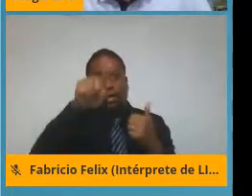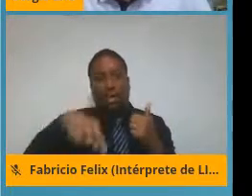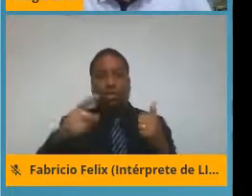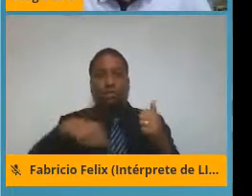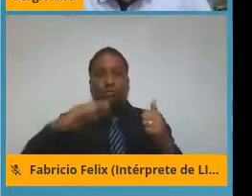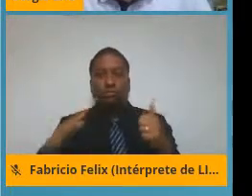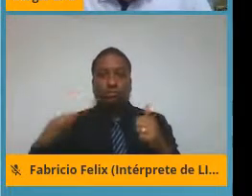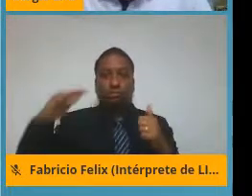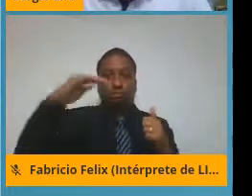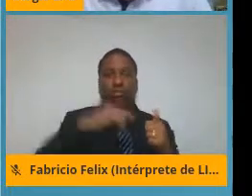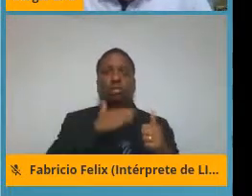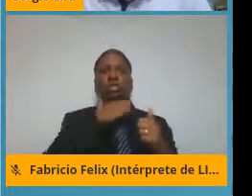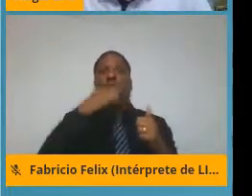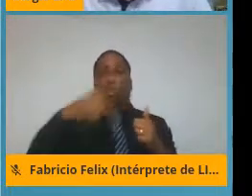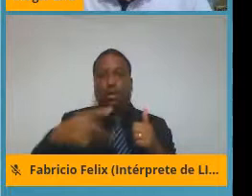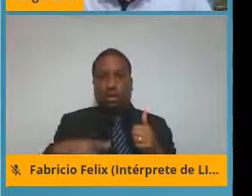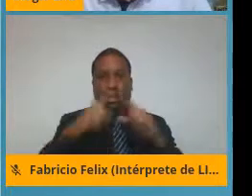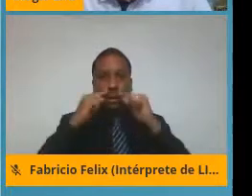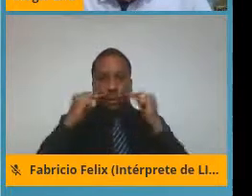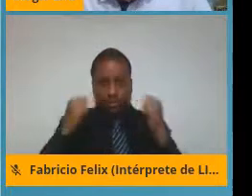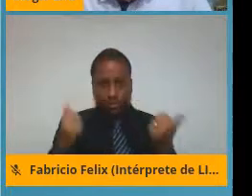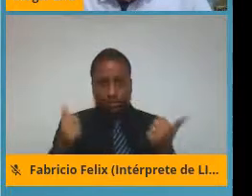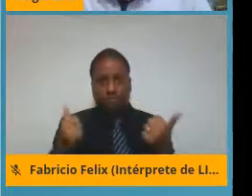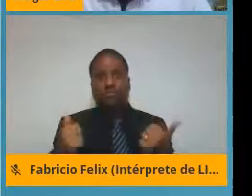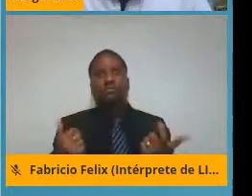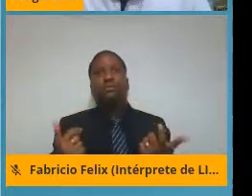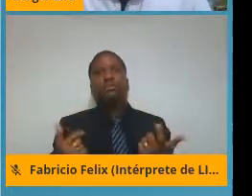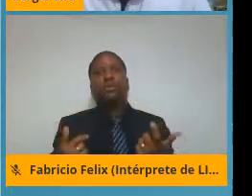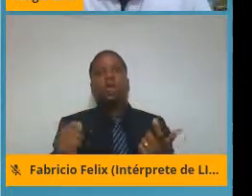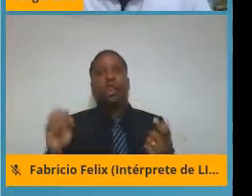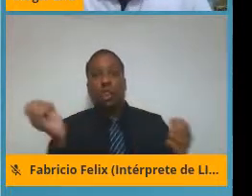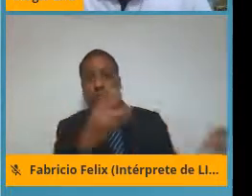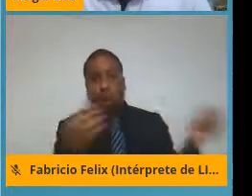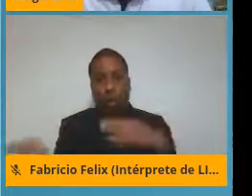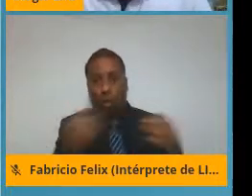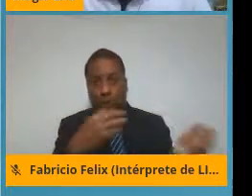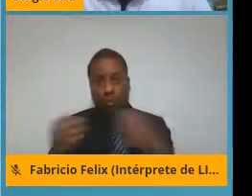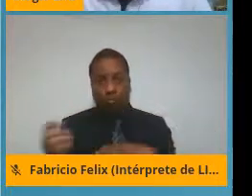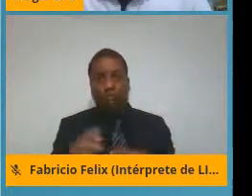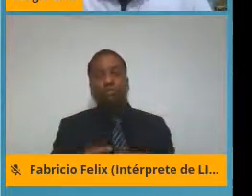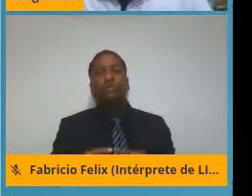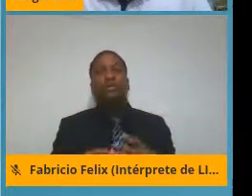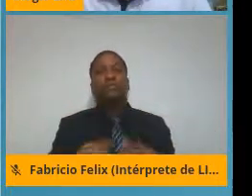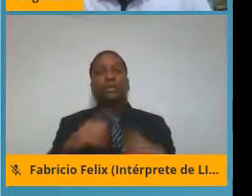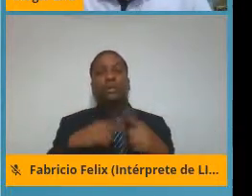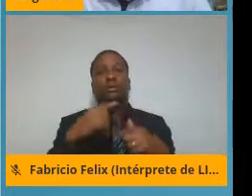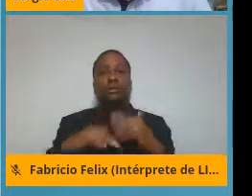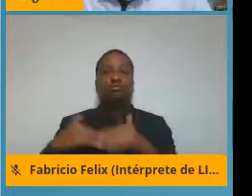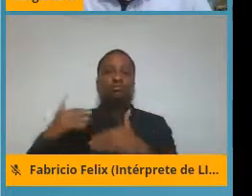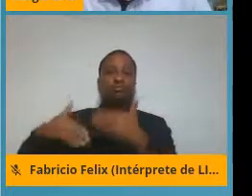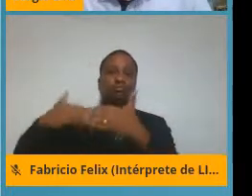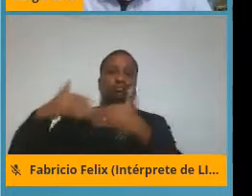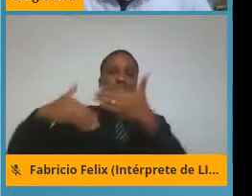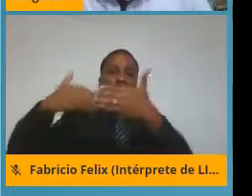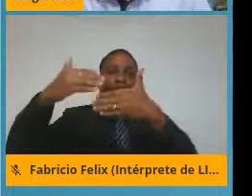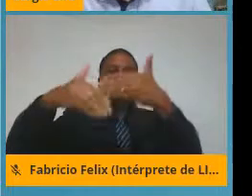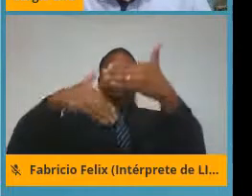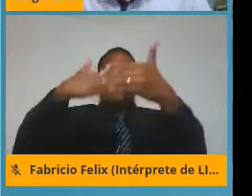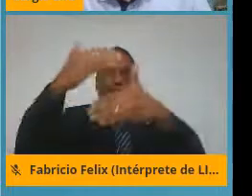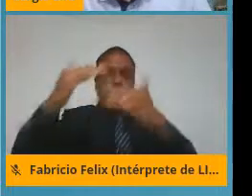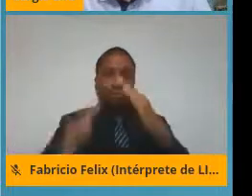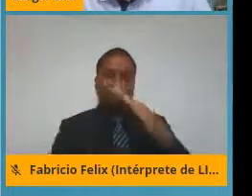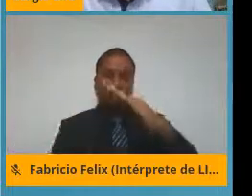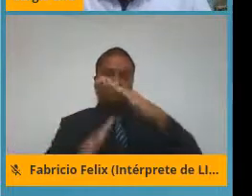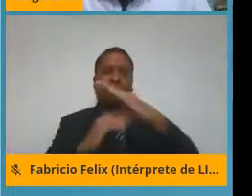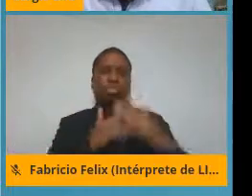de novos casos, em função da data, né? E a gente vai crescendo, atingir um certo pico,